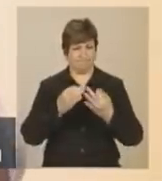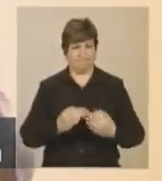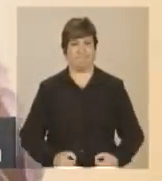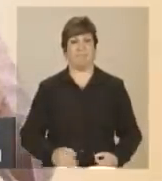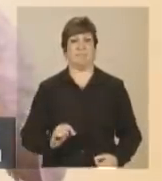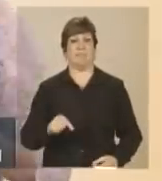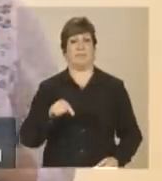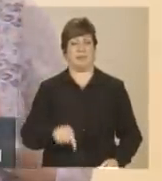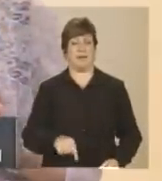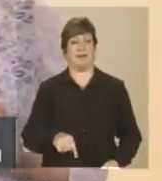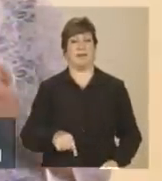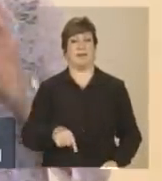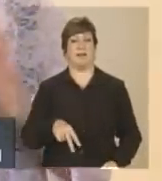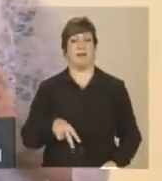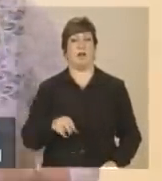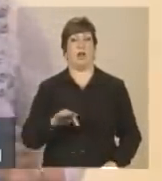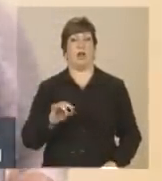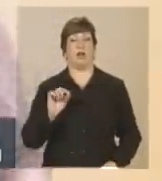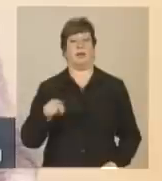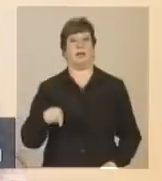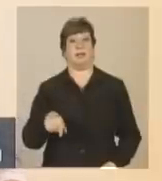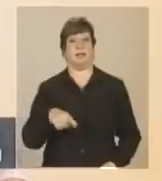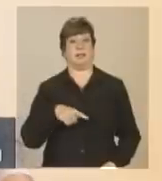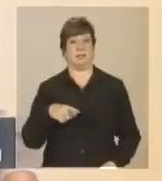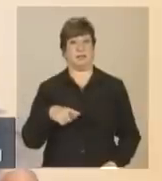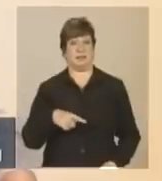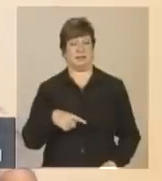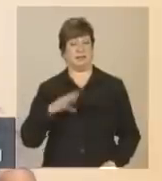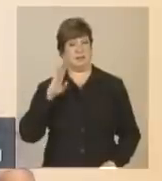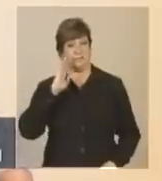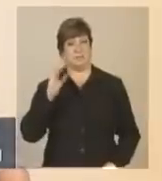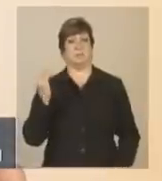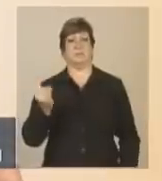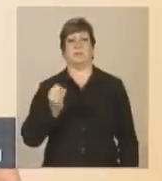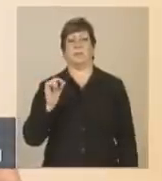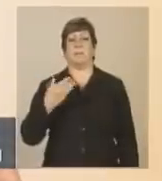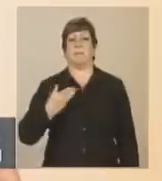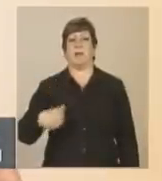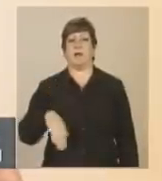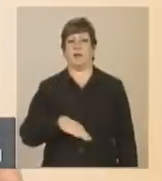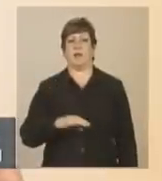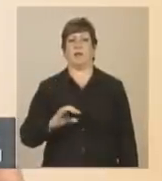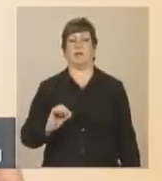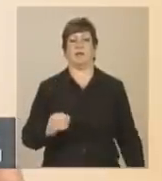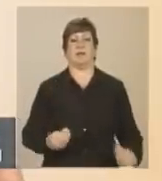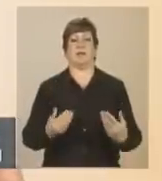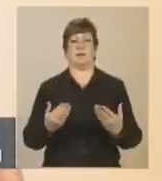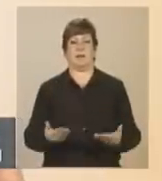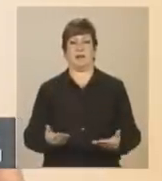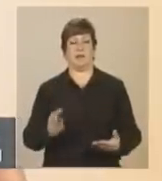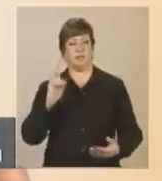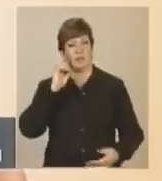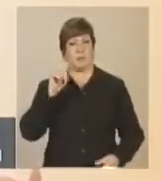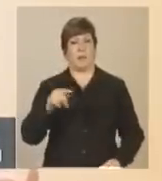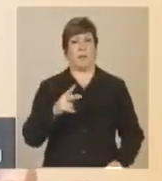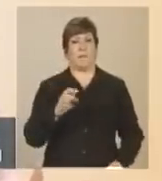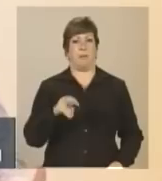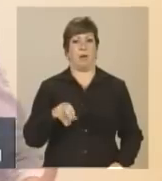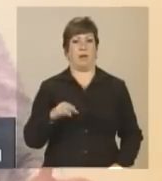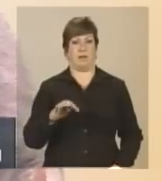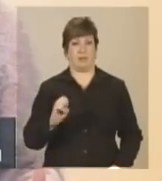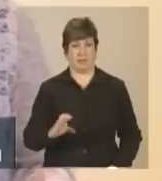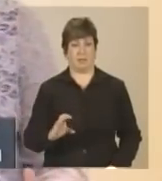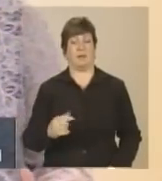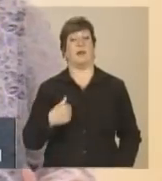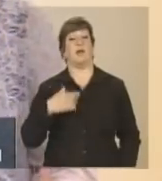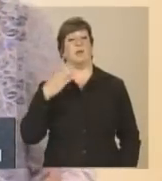essa nota, esse destaque que para nós foi dado sobre o Pronatec. Eu sei que